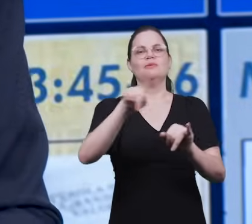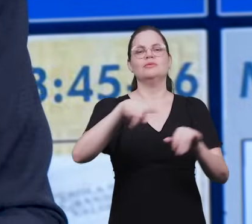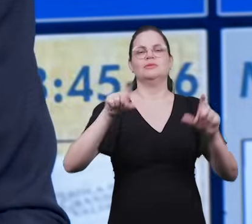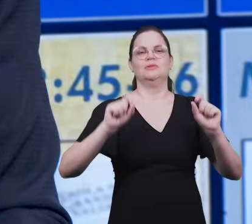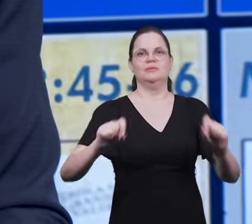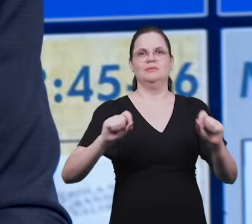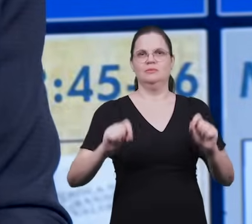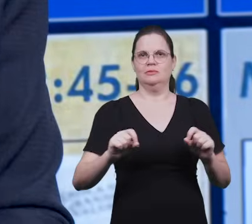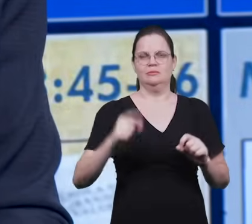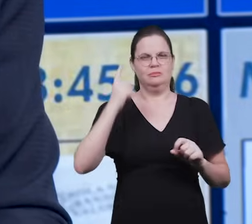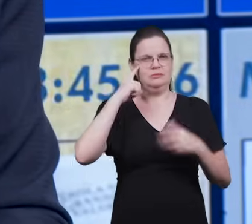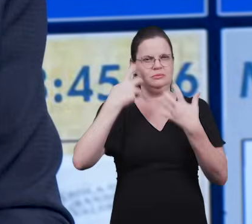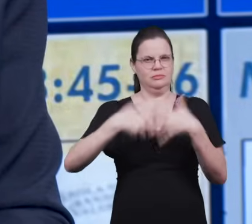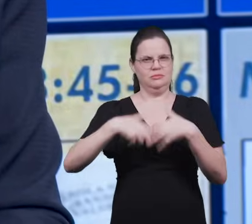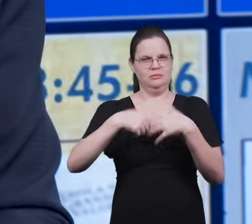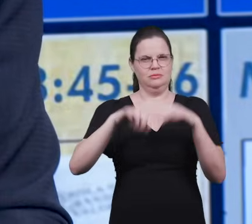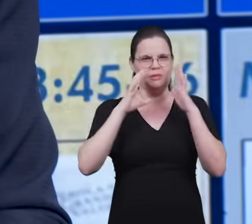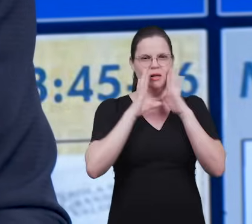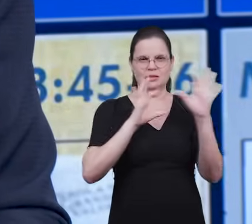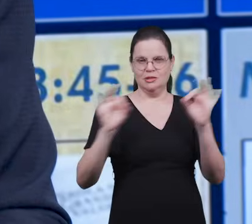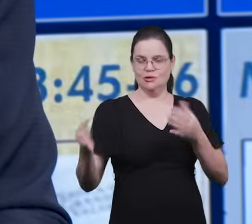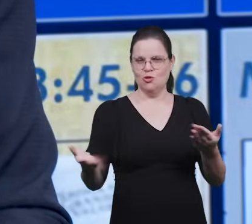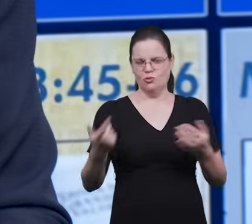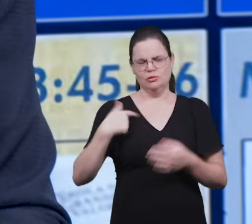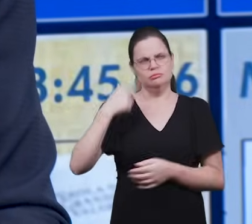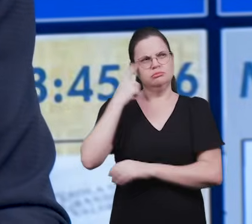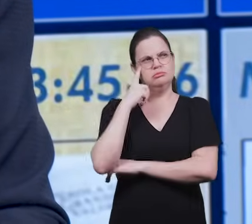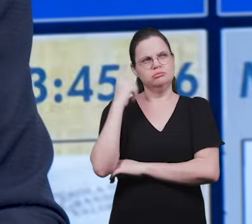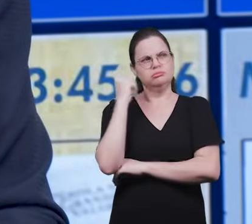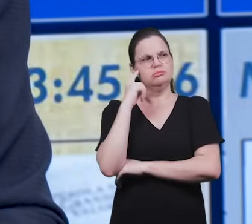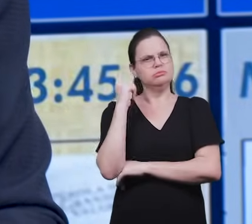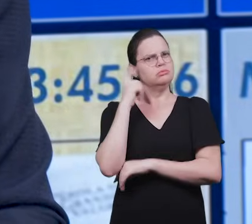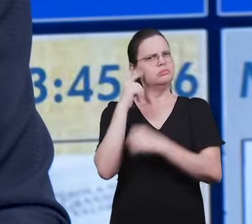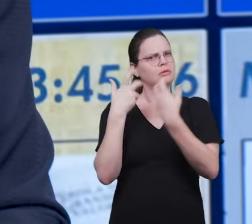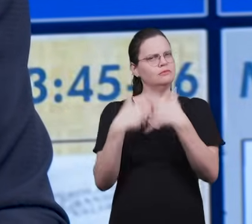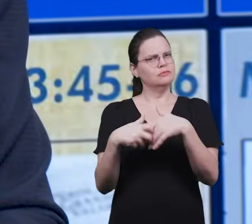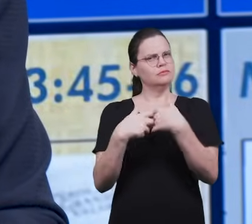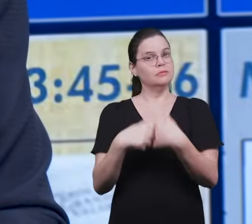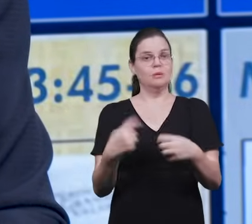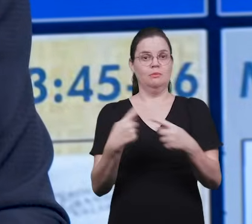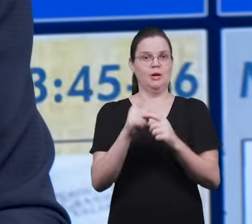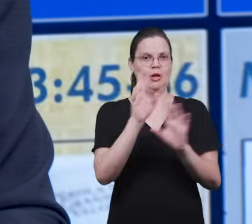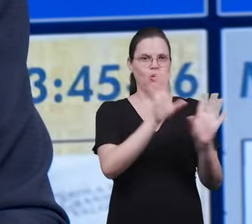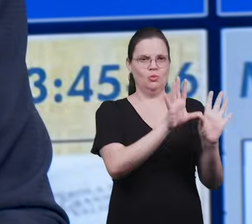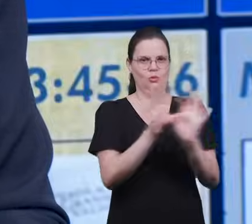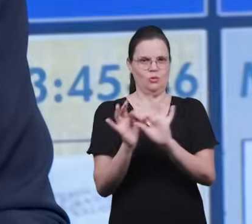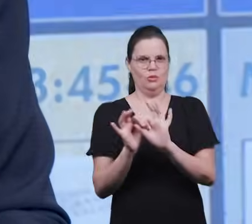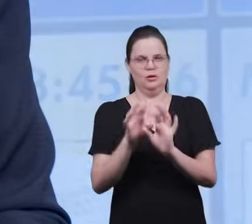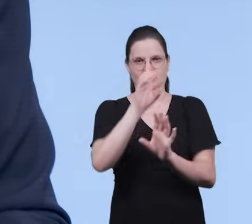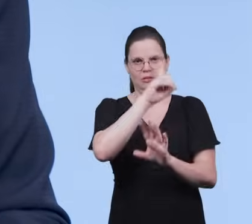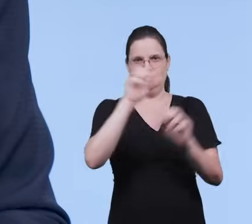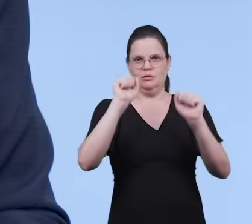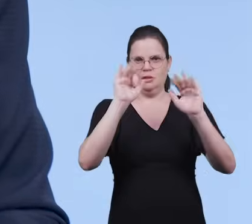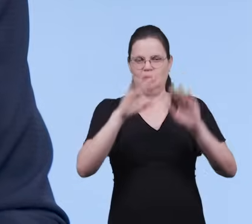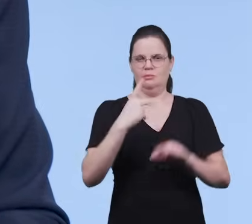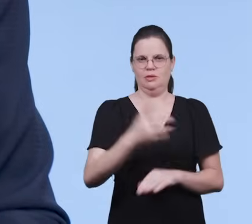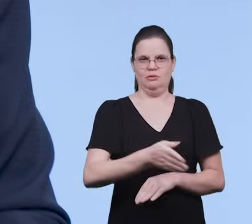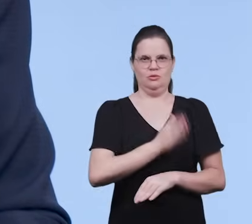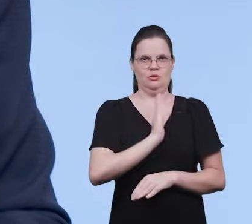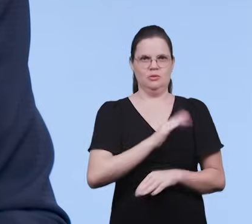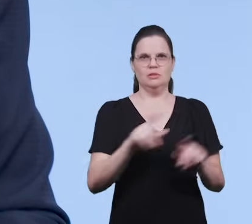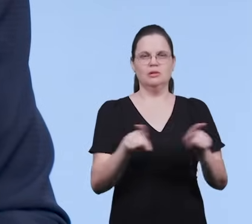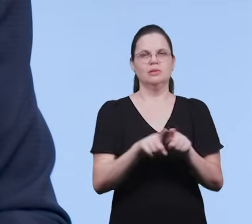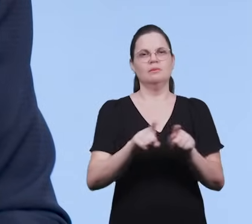seguinte, reflita sobre aquilo que você ouviu hoje, porque nesse contexto Deus tem uma bênção para o seu coração. Lembrando